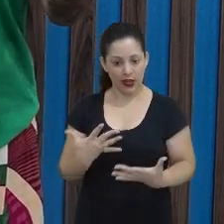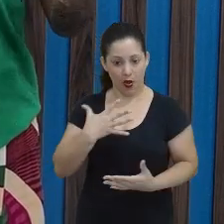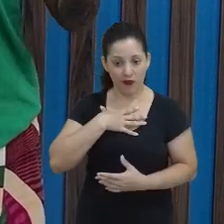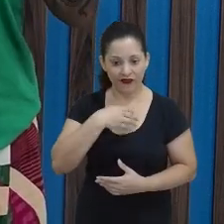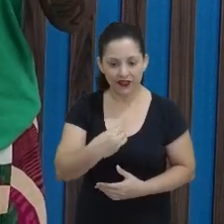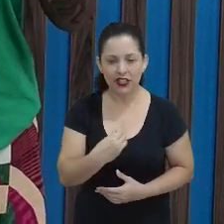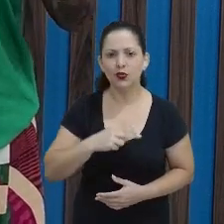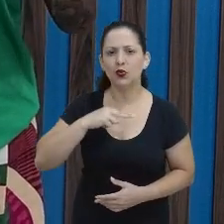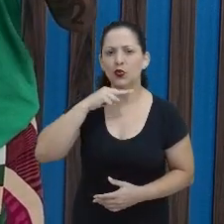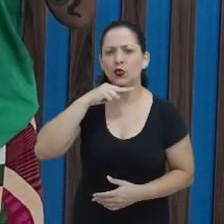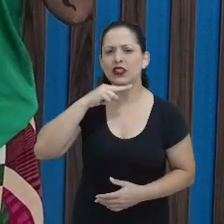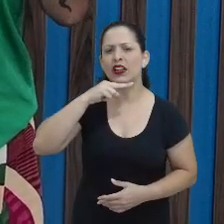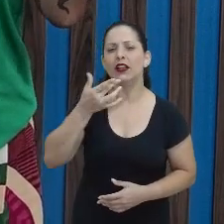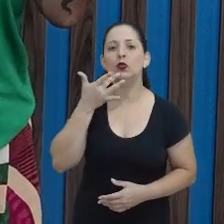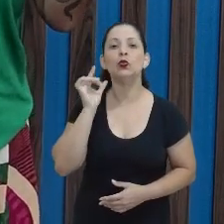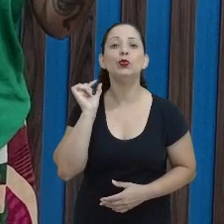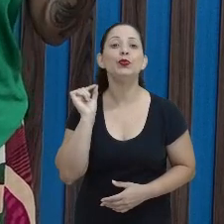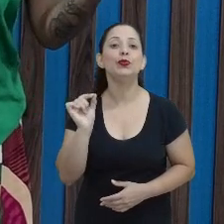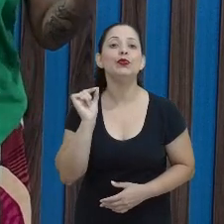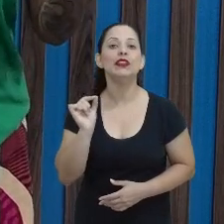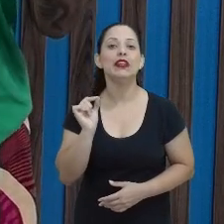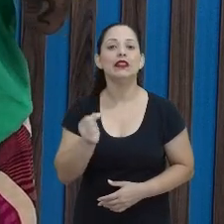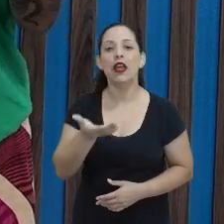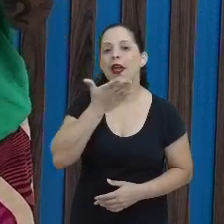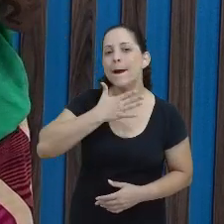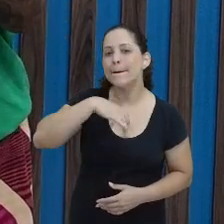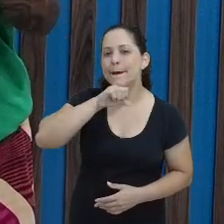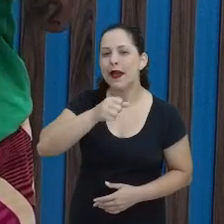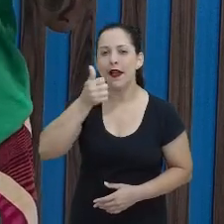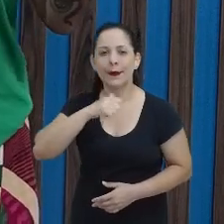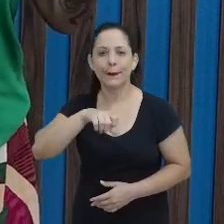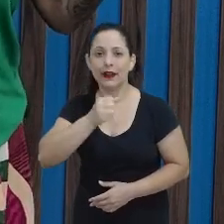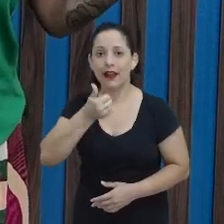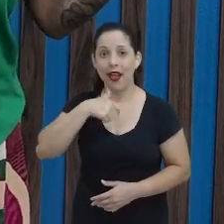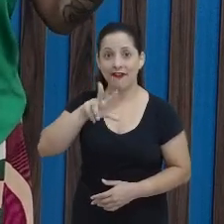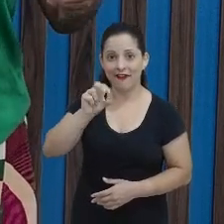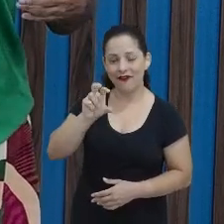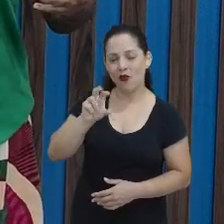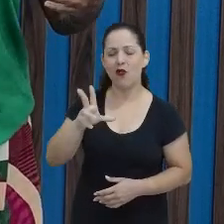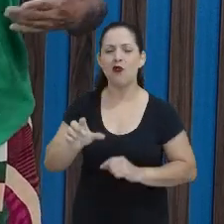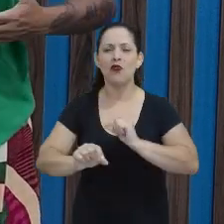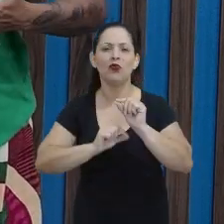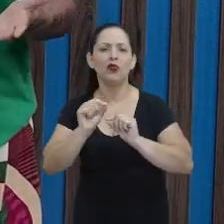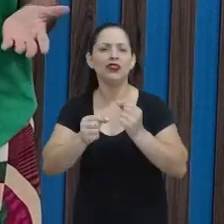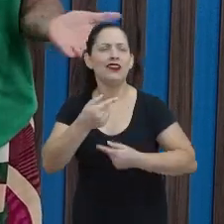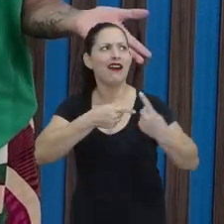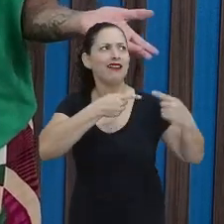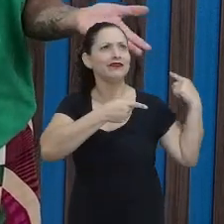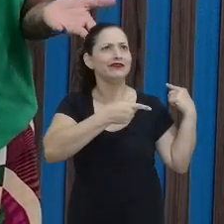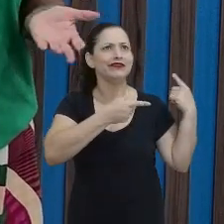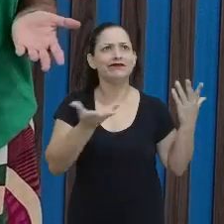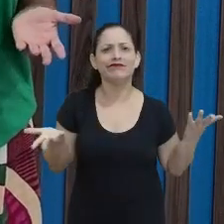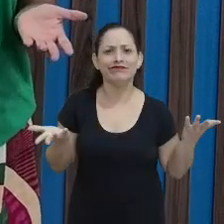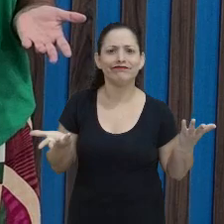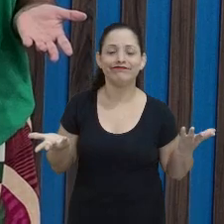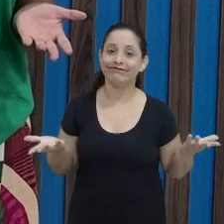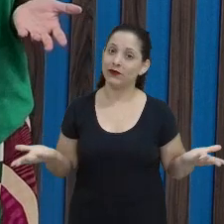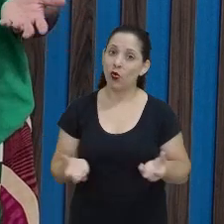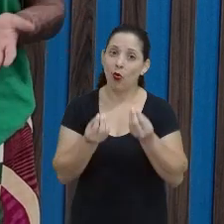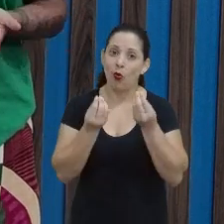seu neto, quem foram seus pais, quem foram seus avós, o que eles fizeram, não tem como eles saberem dessas